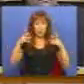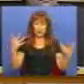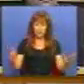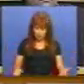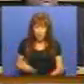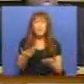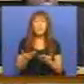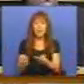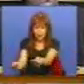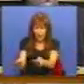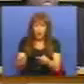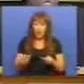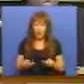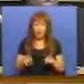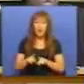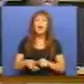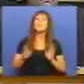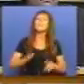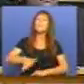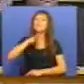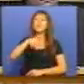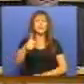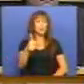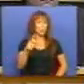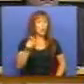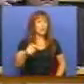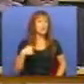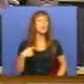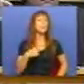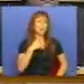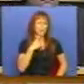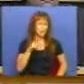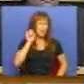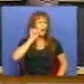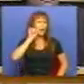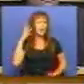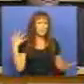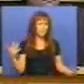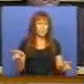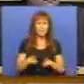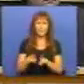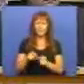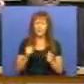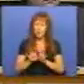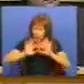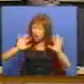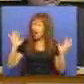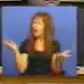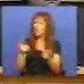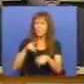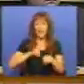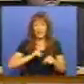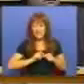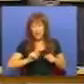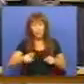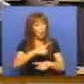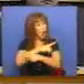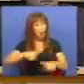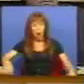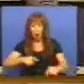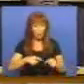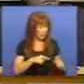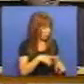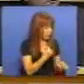que aqui nos trouxeram, devo dizer que o Bloco de Esquerda há muito defende o alargamento do período de inibição depois de